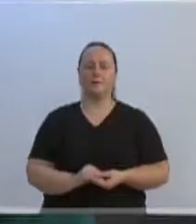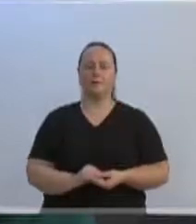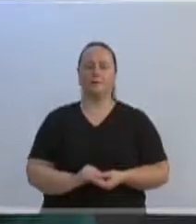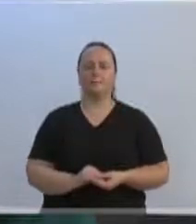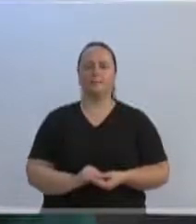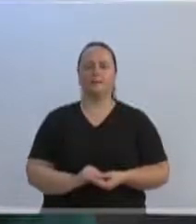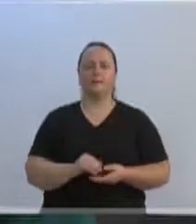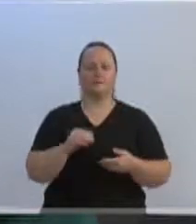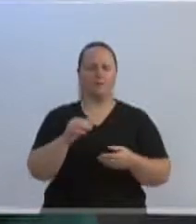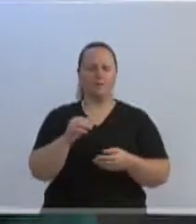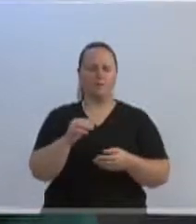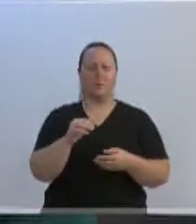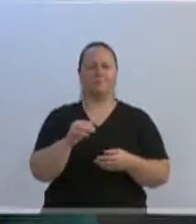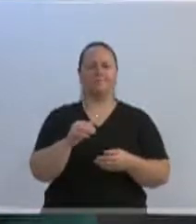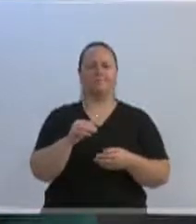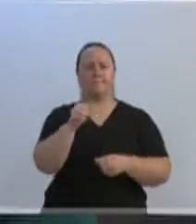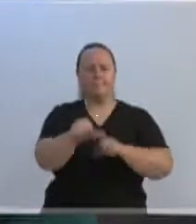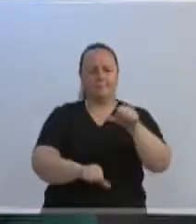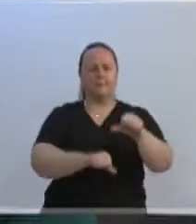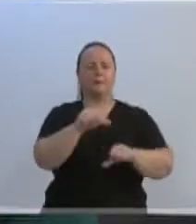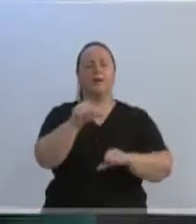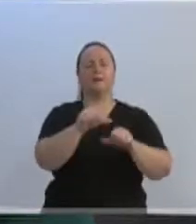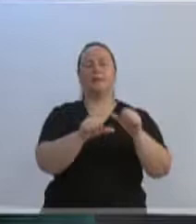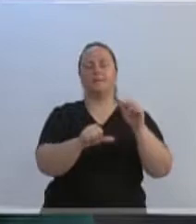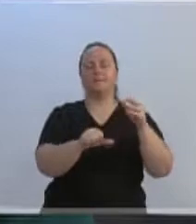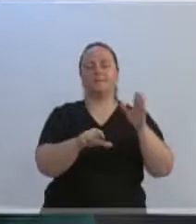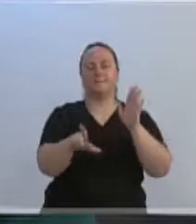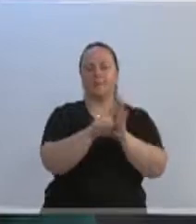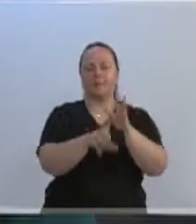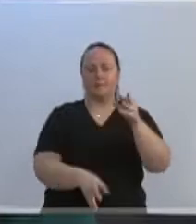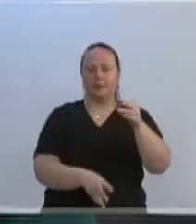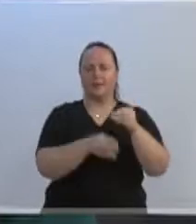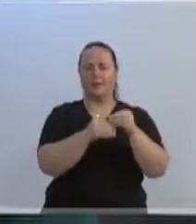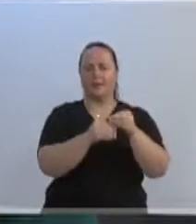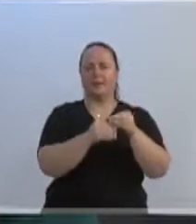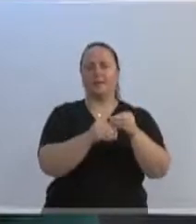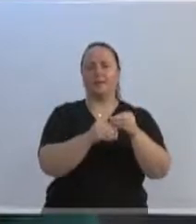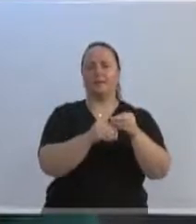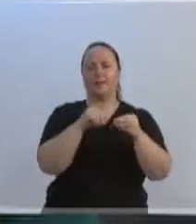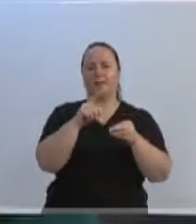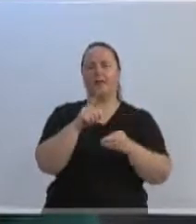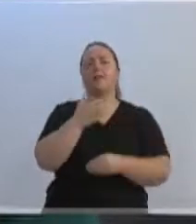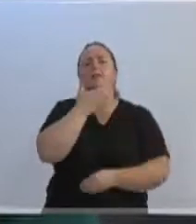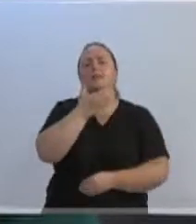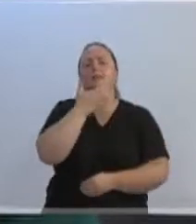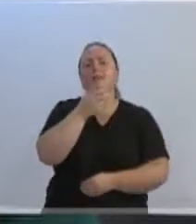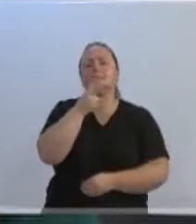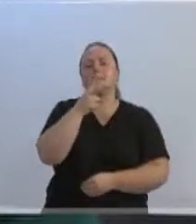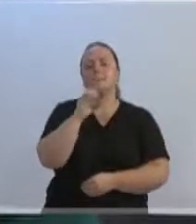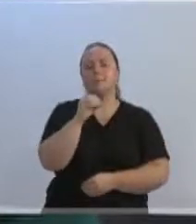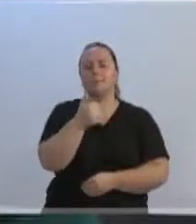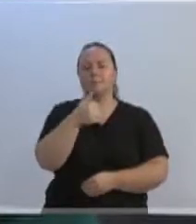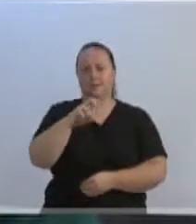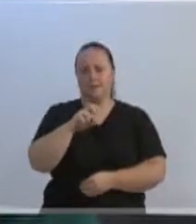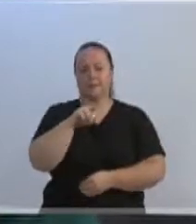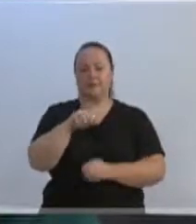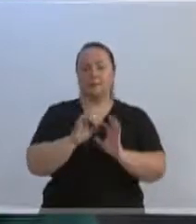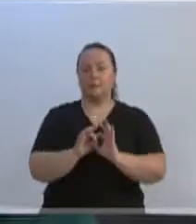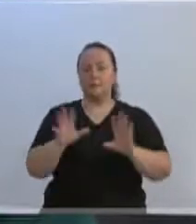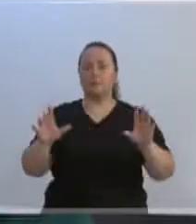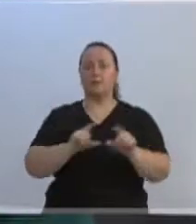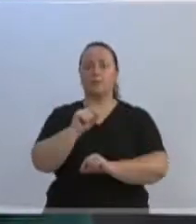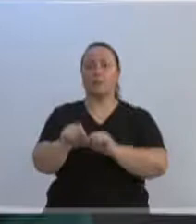urgência que altera a lei complementar número 1.111 de 4 de dezembro de 2015 que autoriza a concessão